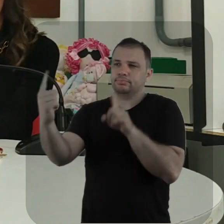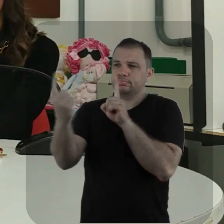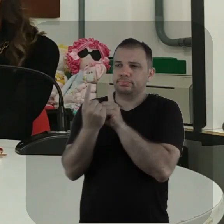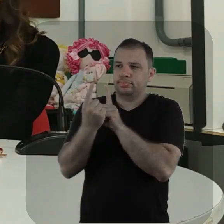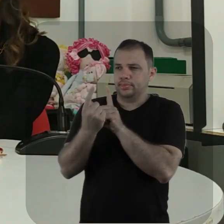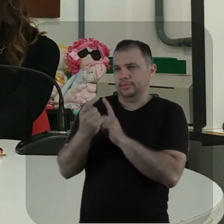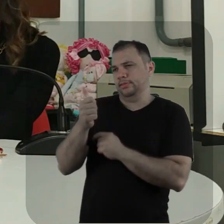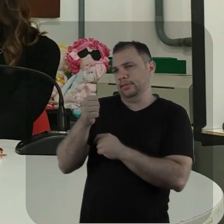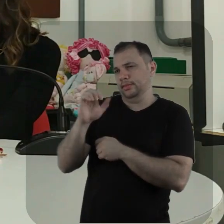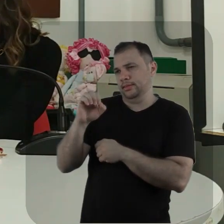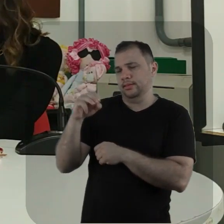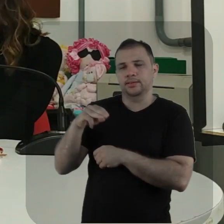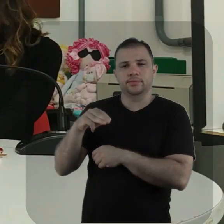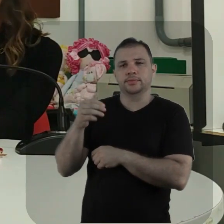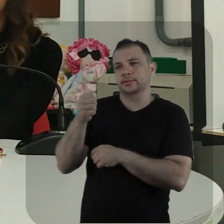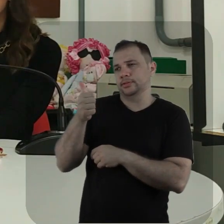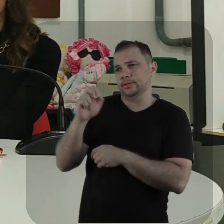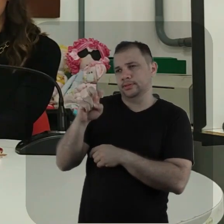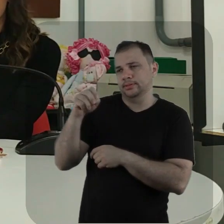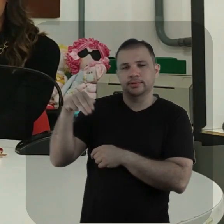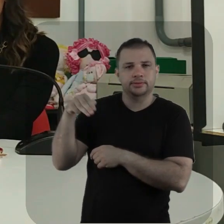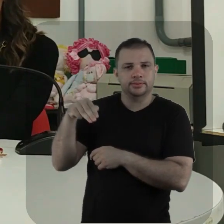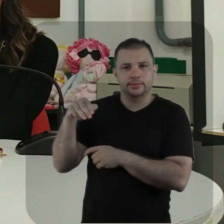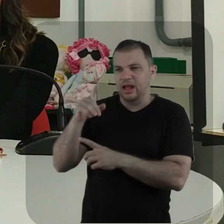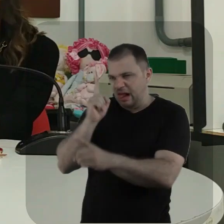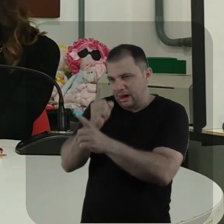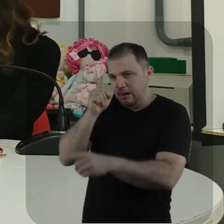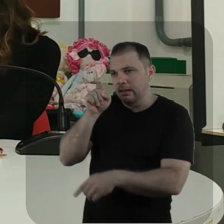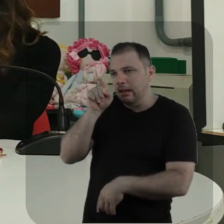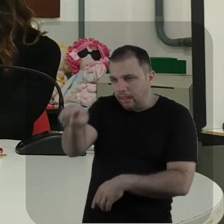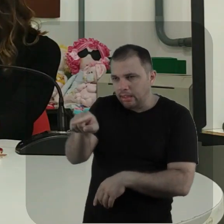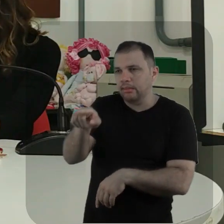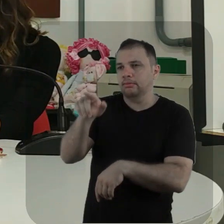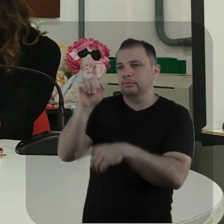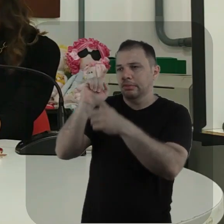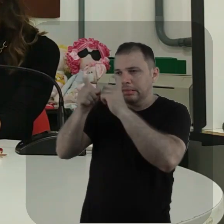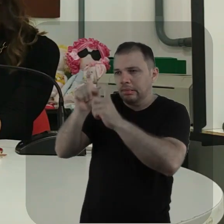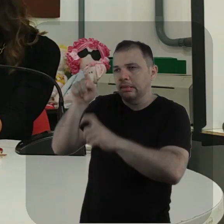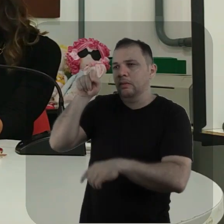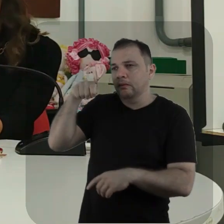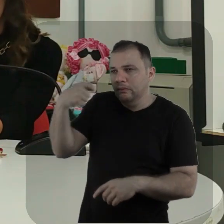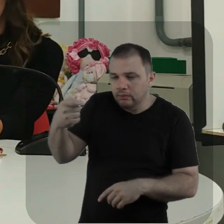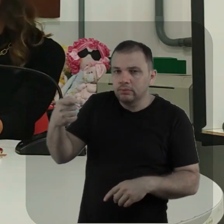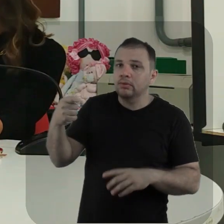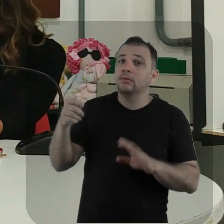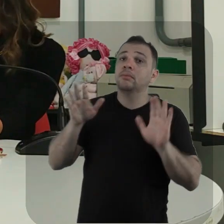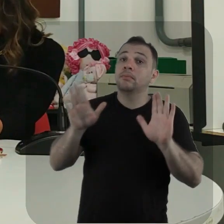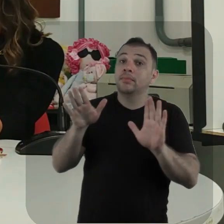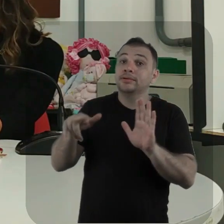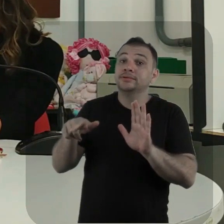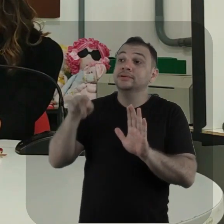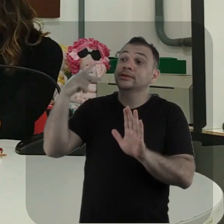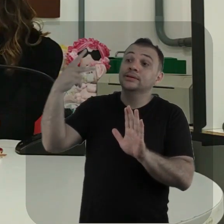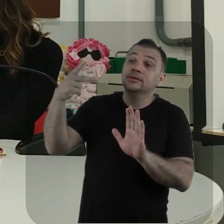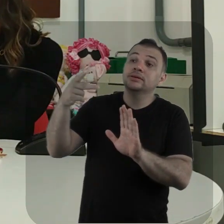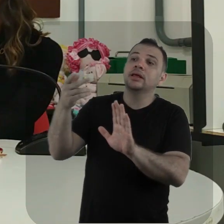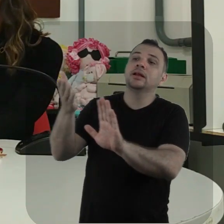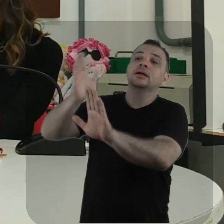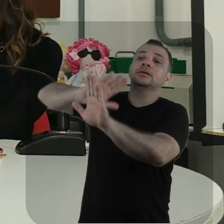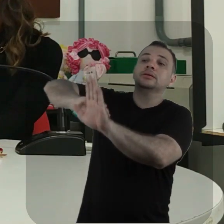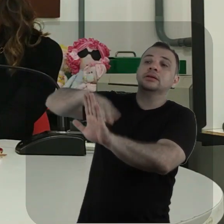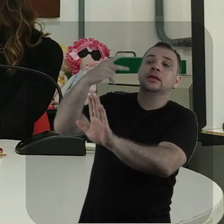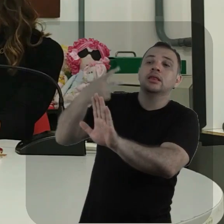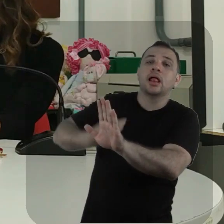de uma consulta ali de 10, de 15 minutos, sem conhecer ali a totalidade, as questões existenciais daquela pessoa,